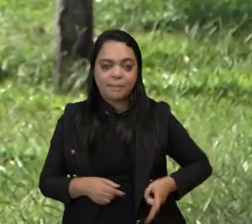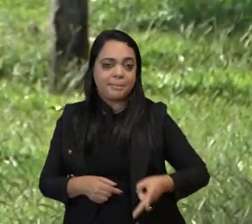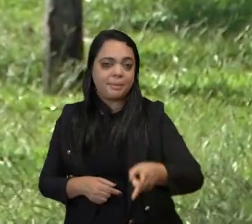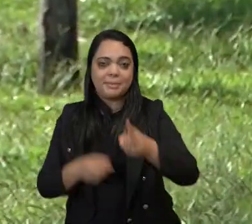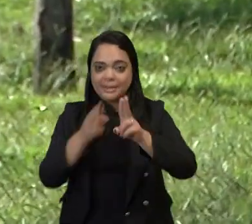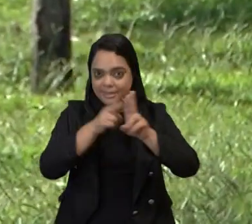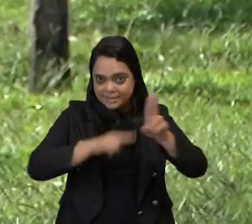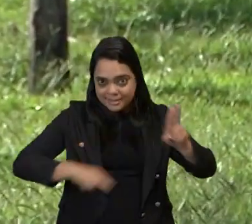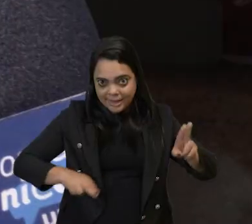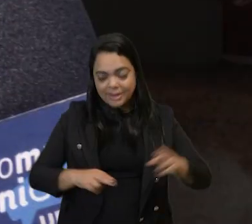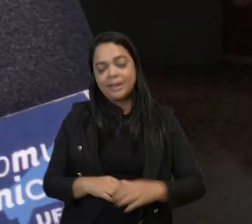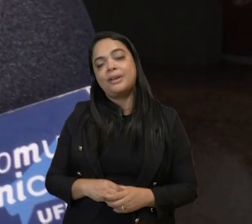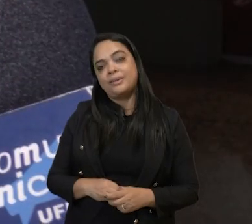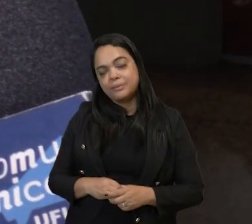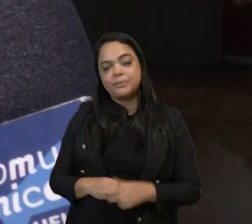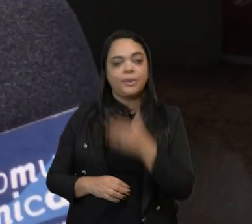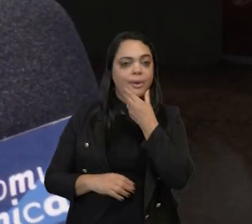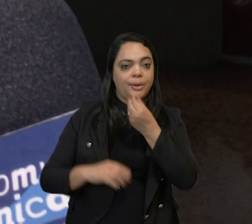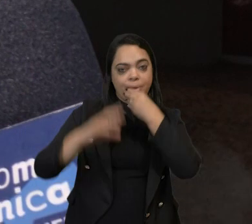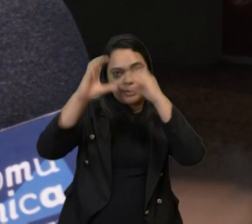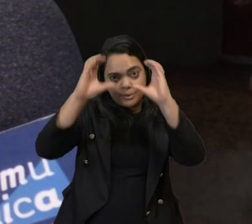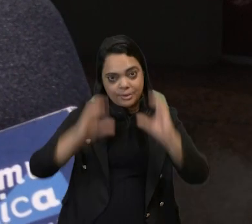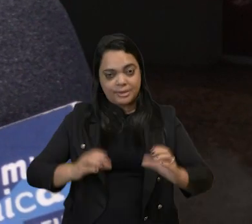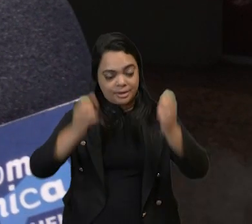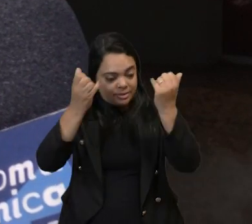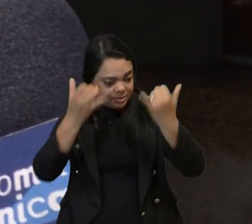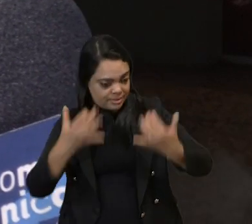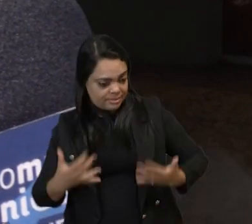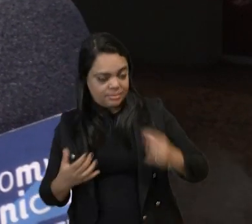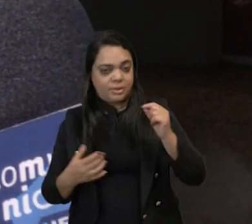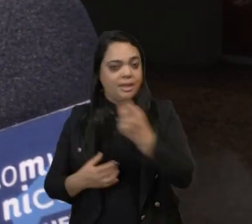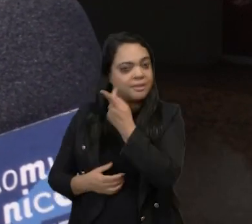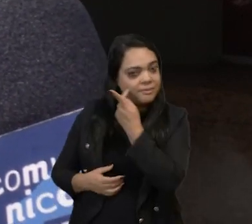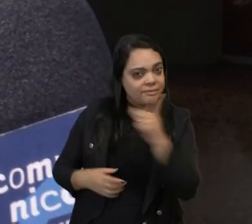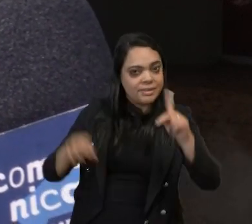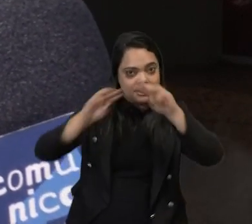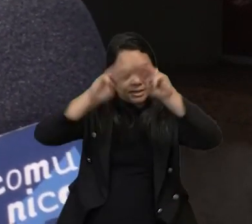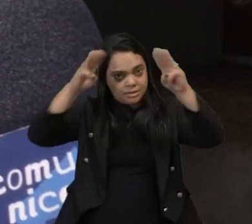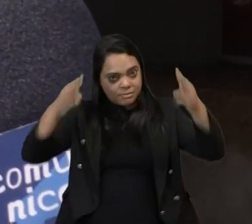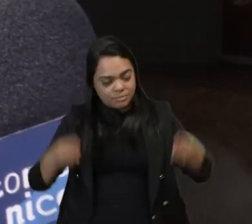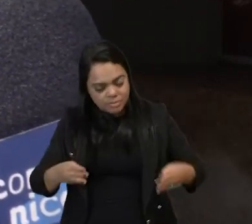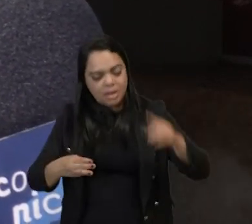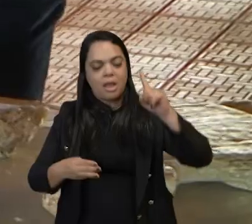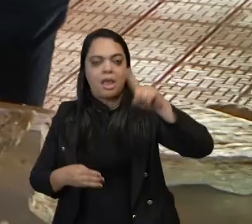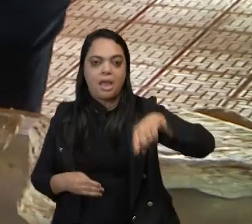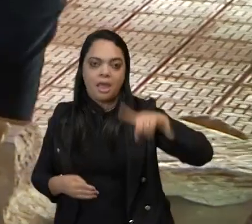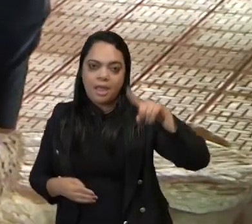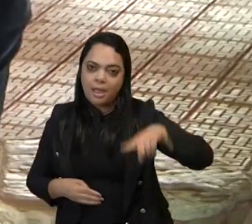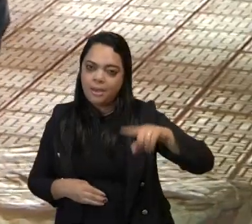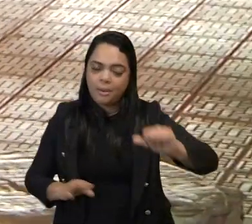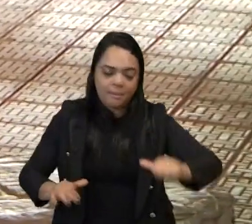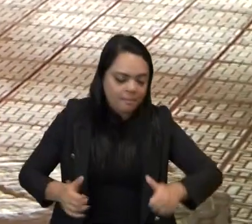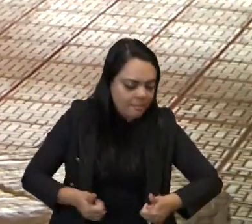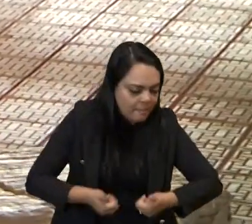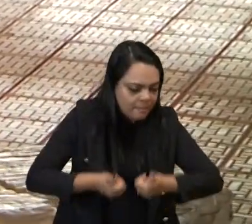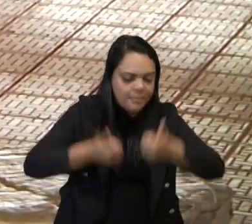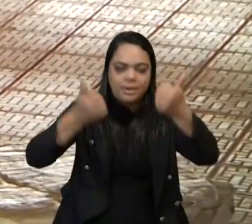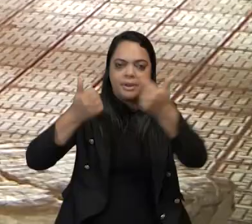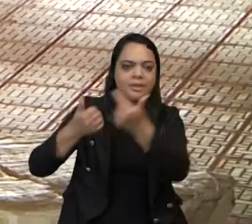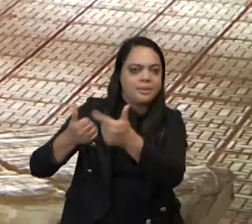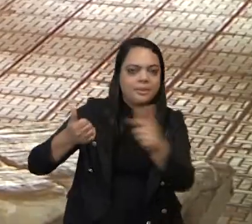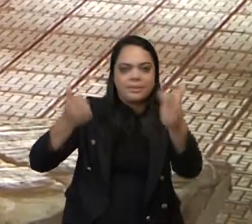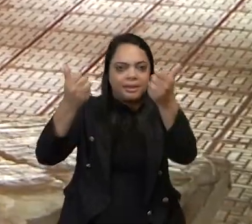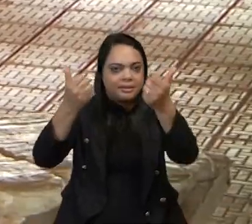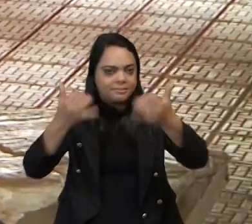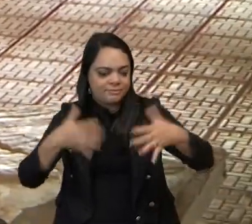permanente na UFU e Como reforça o coordenador visitar os museus da universidade é um ganho inestimável